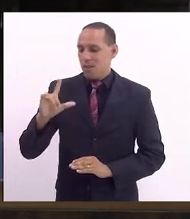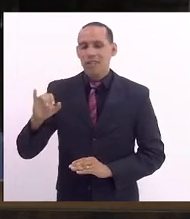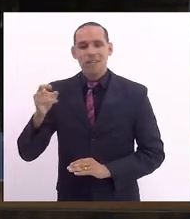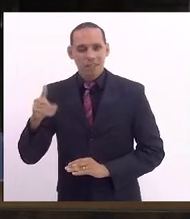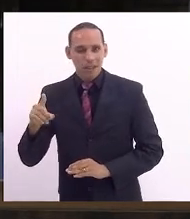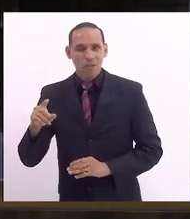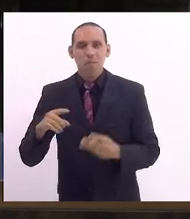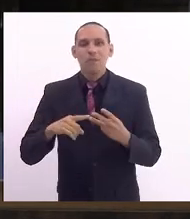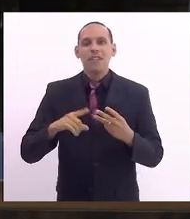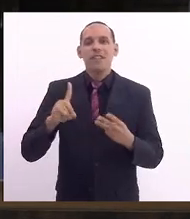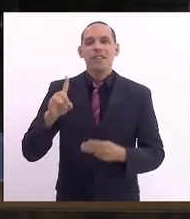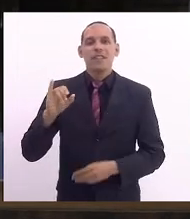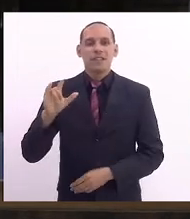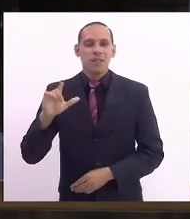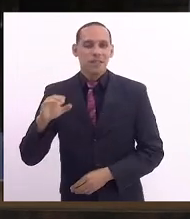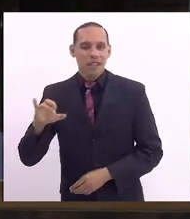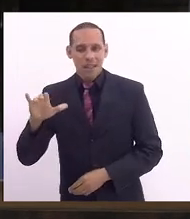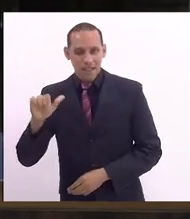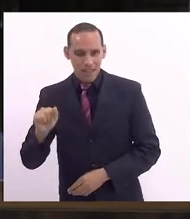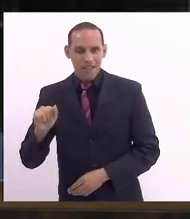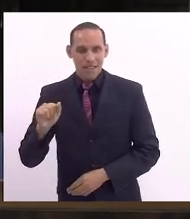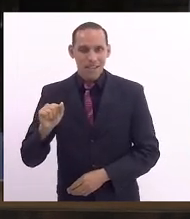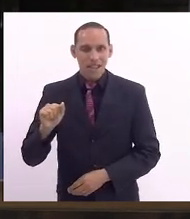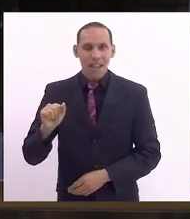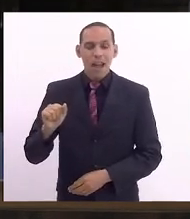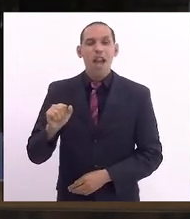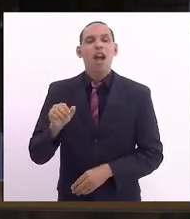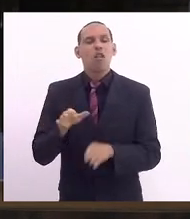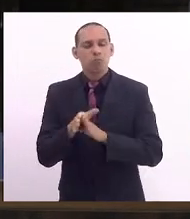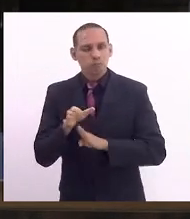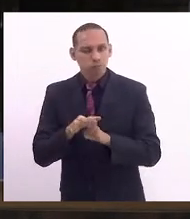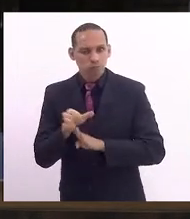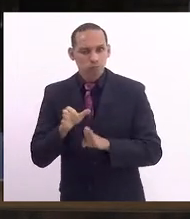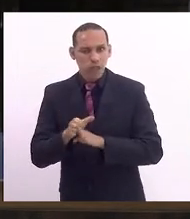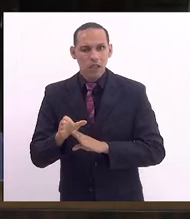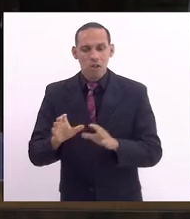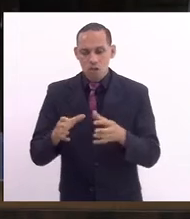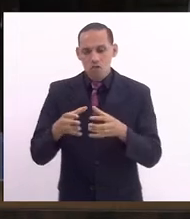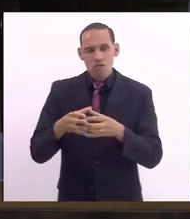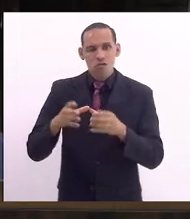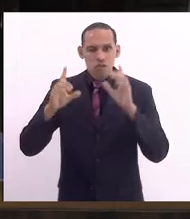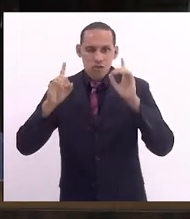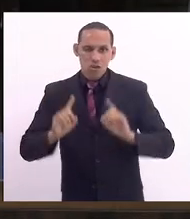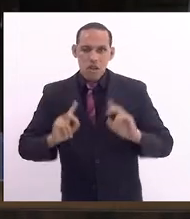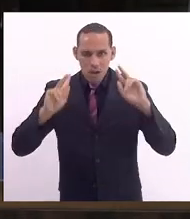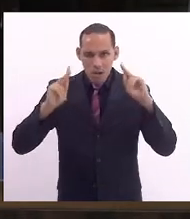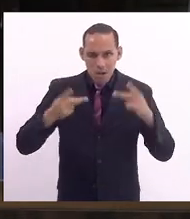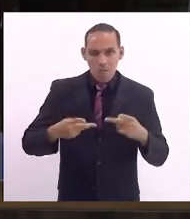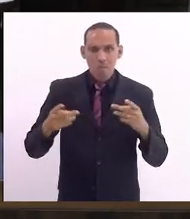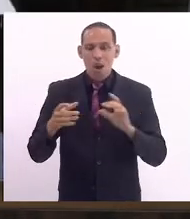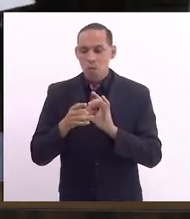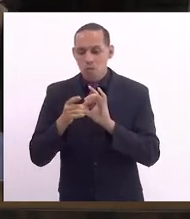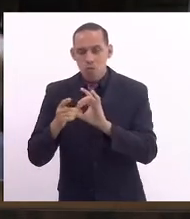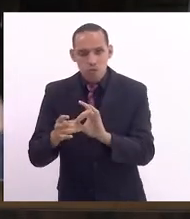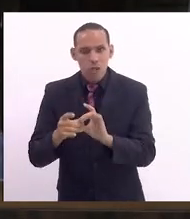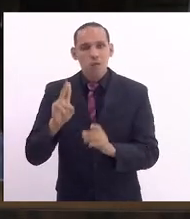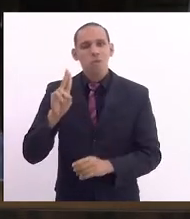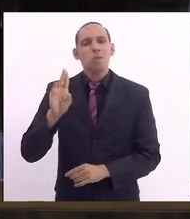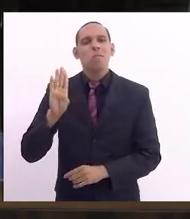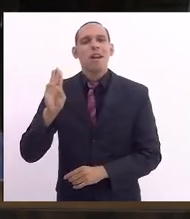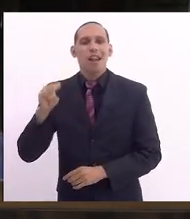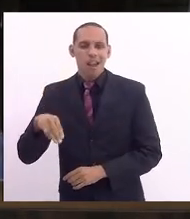Dilceia Quintela, que é conselheira do Conselho Estadual de Direitos Humanos e da União Brasileira de Mulheres, a UBM.